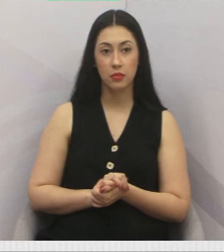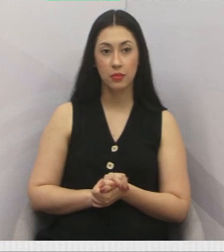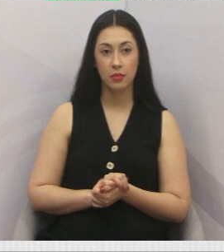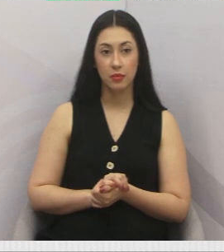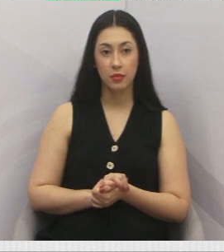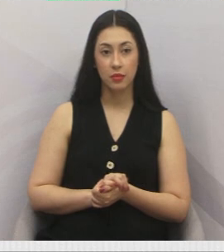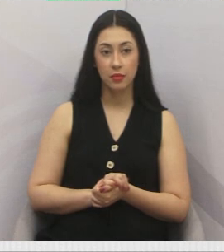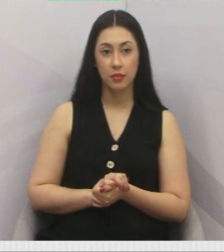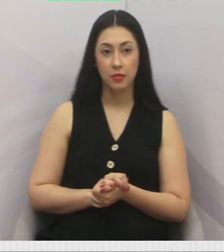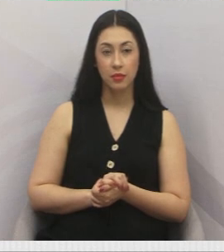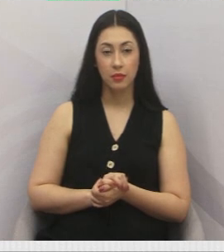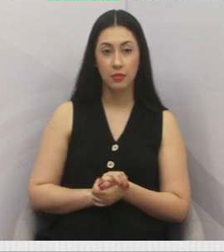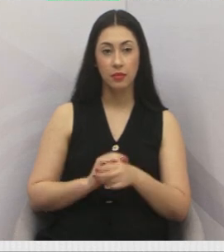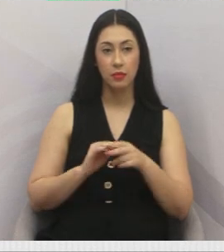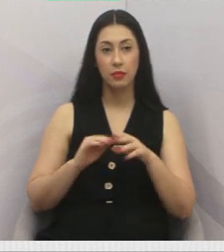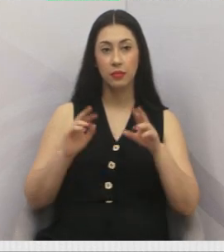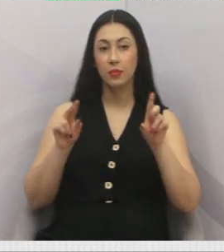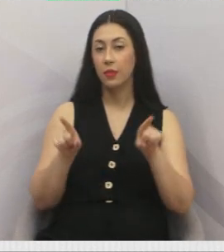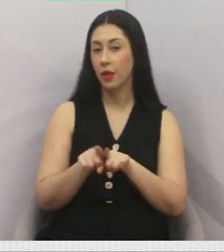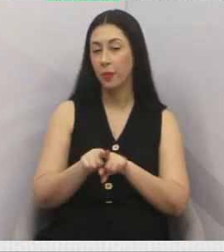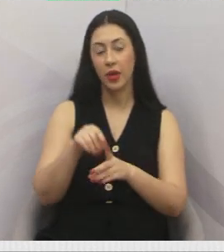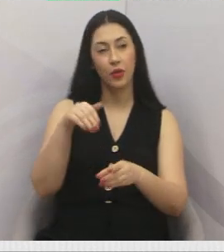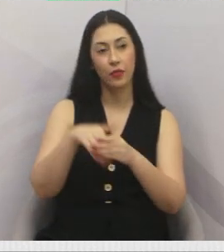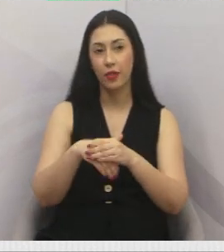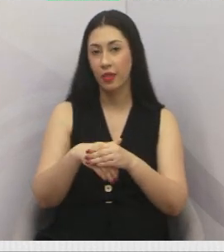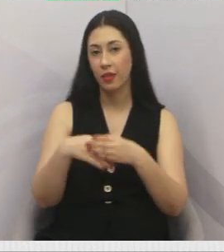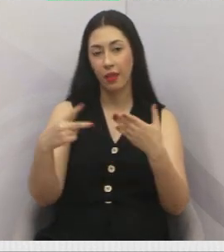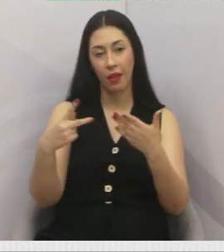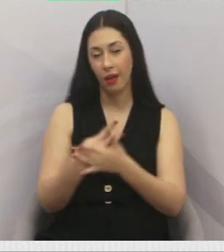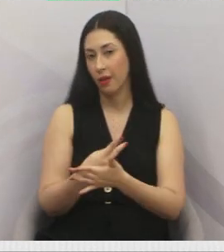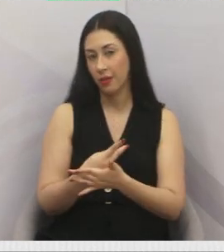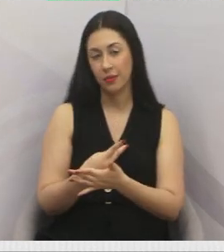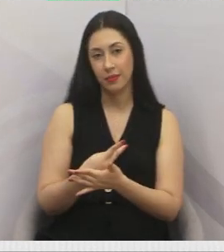Próximo voto. Voto totalmente inconclusivo.